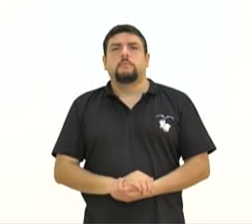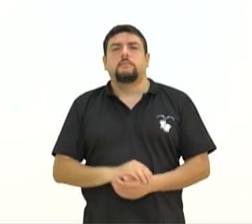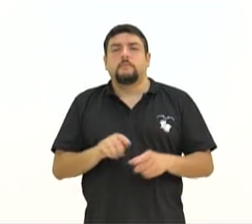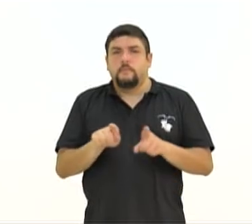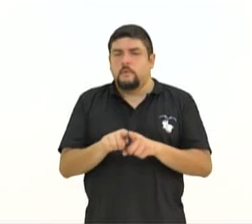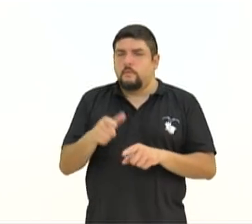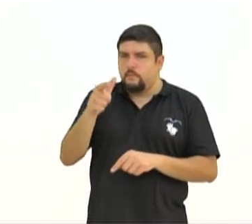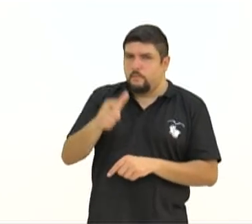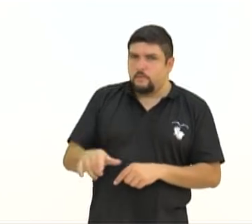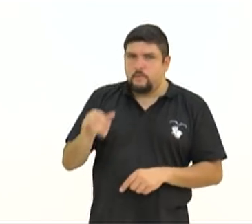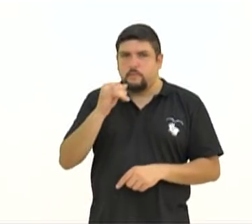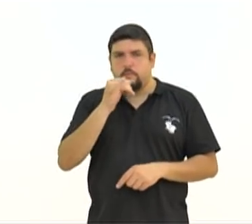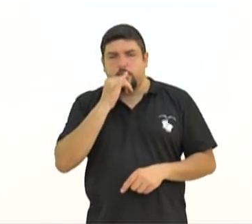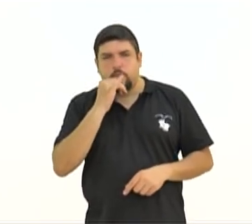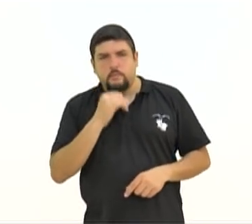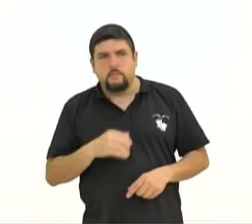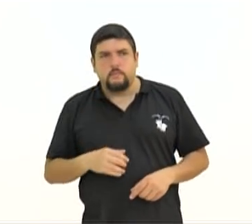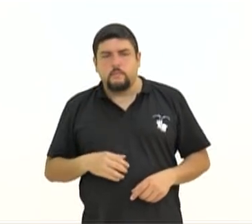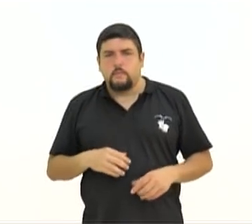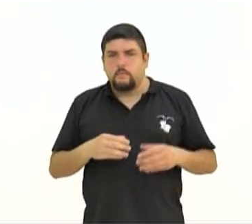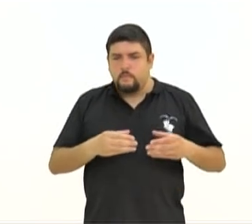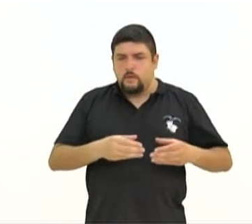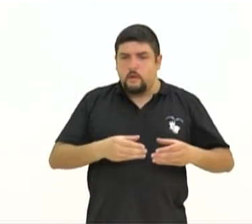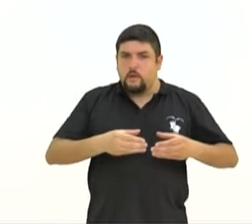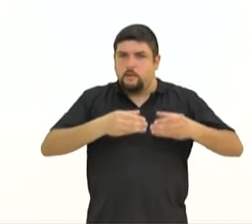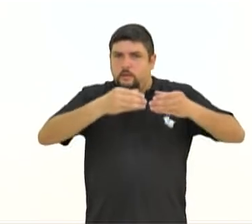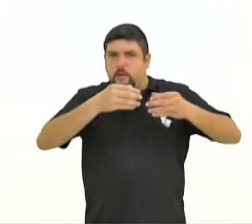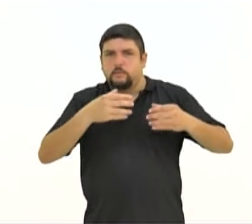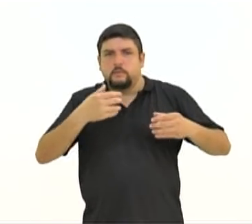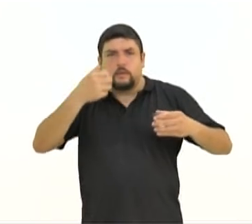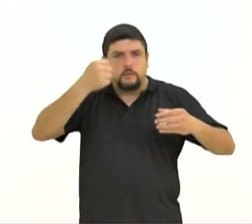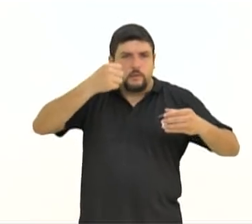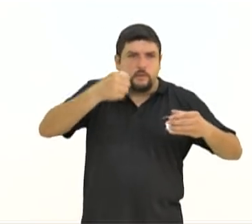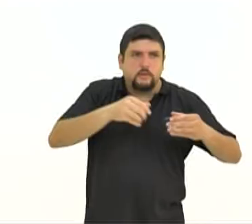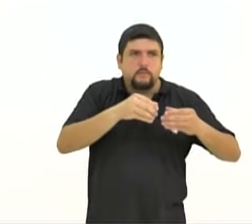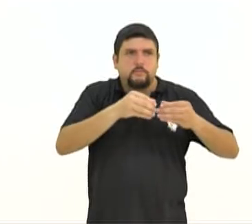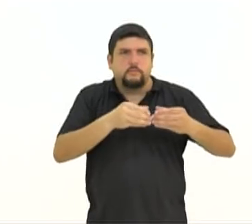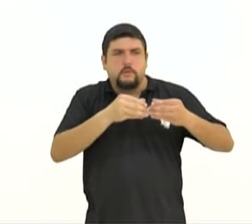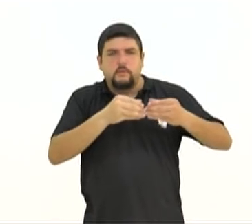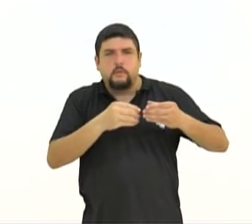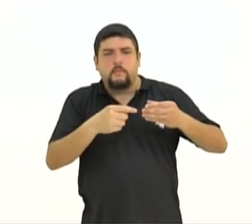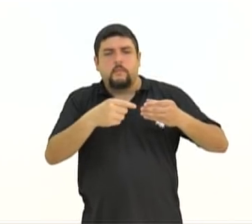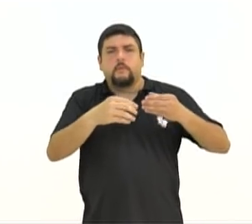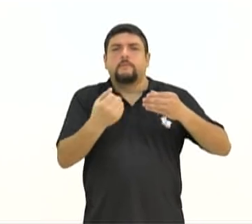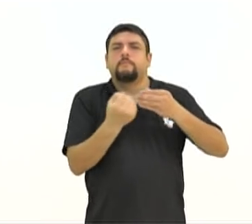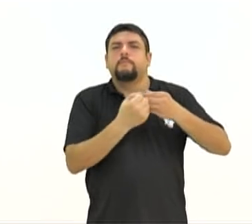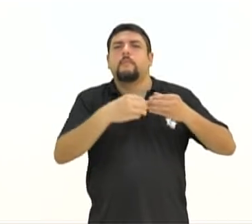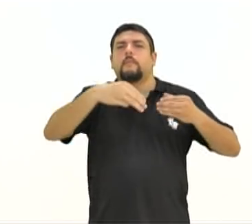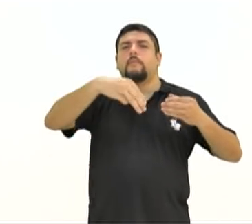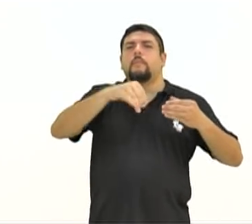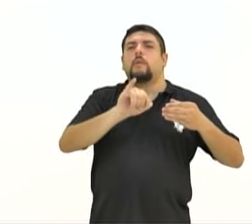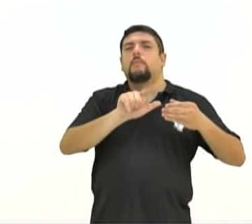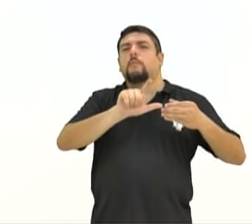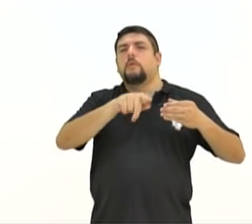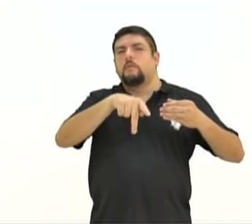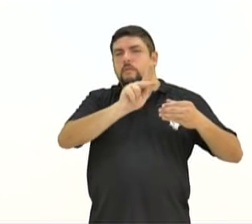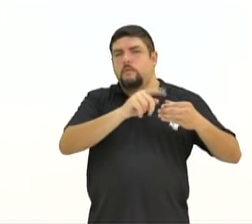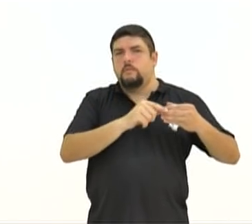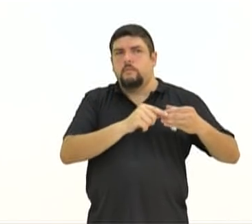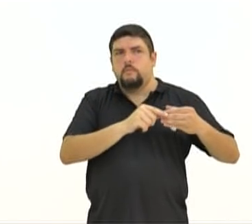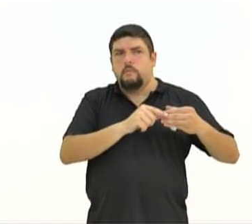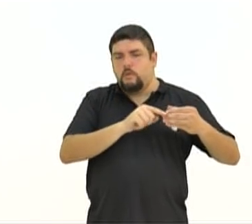vocês têm a caixa de leite escrito milk, né? E do lado ali a gente tem uma figura que parece ser